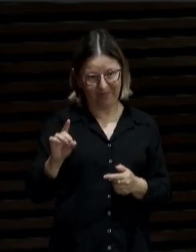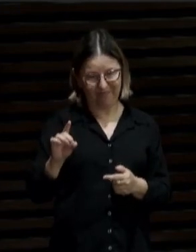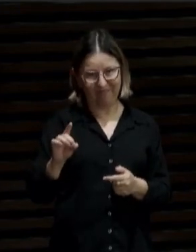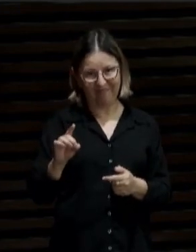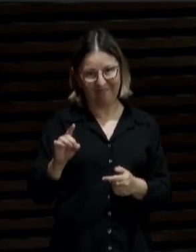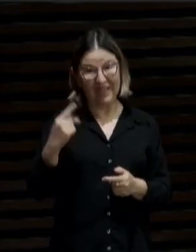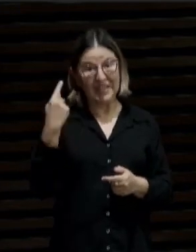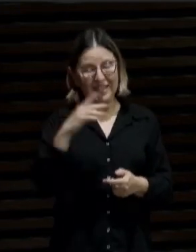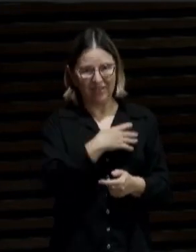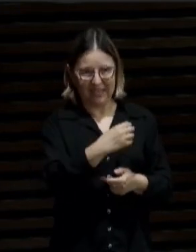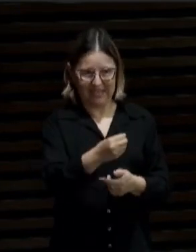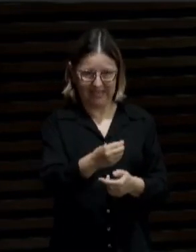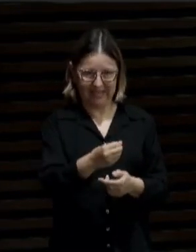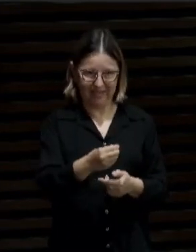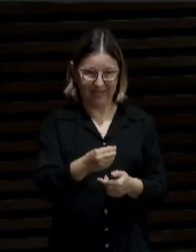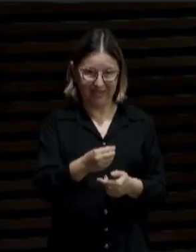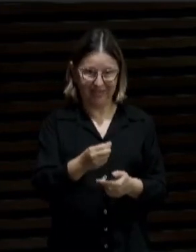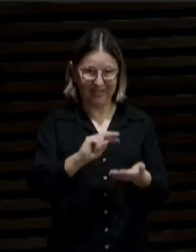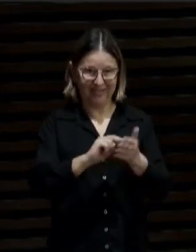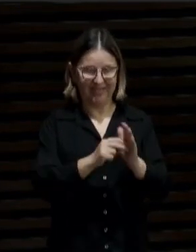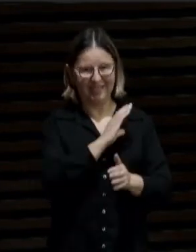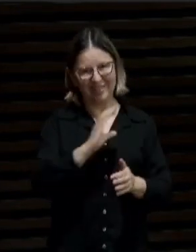seu descendente, que é Cristo.